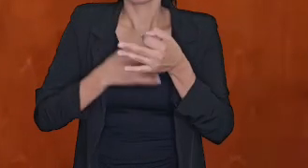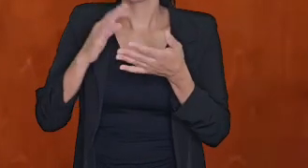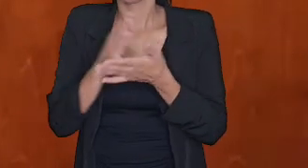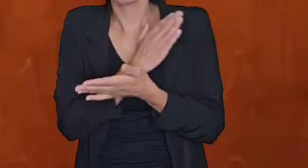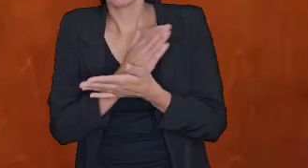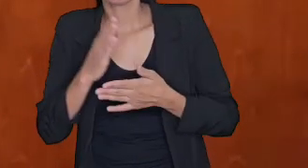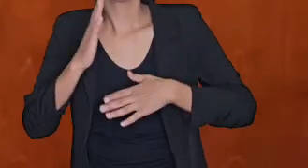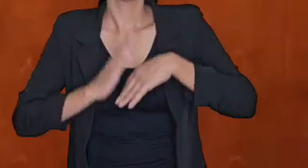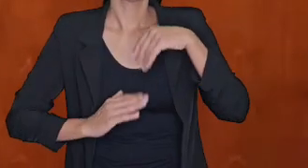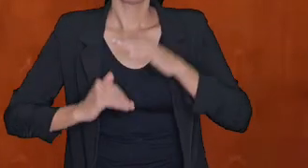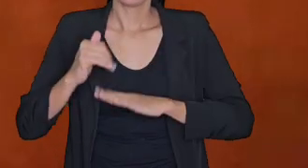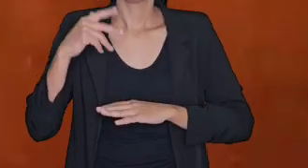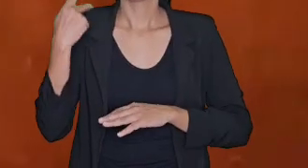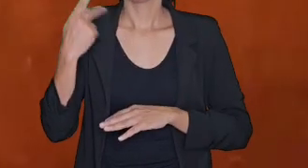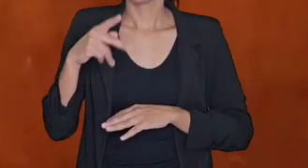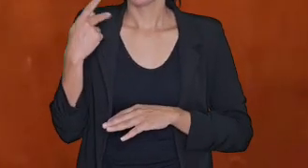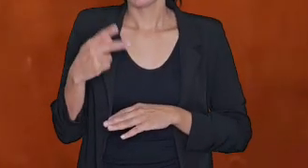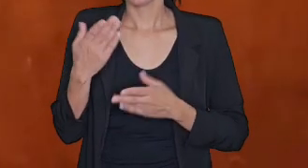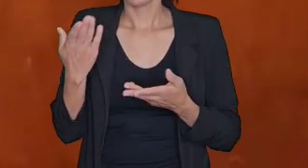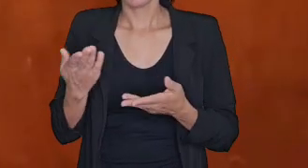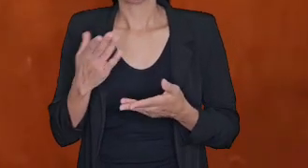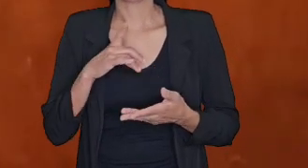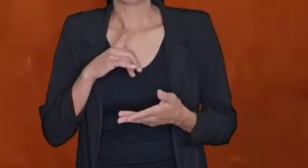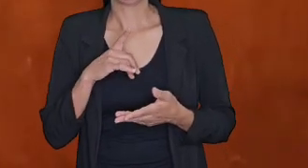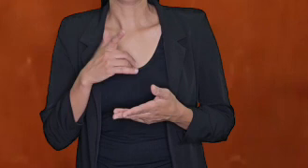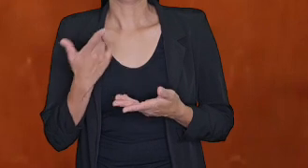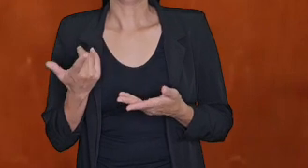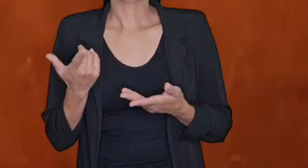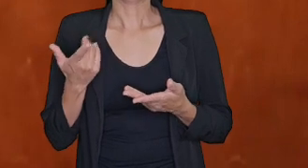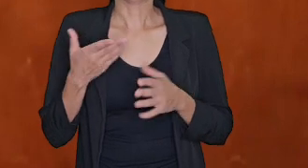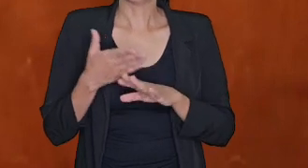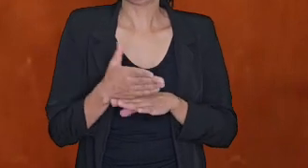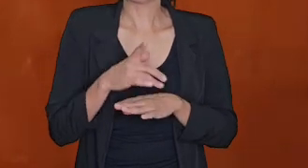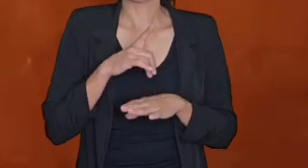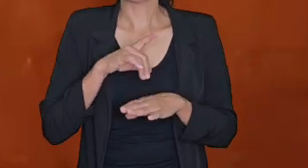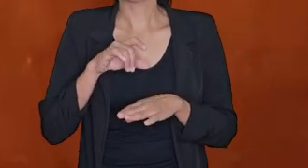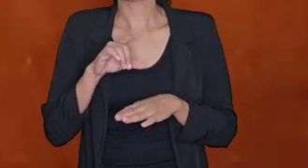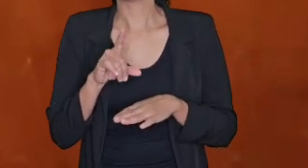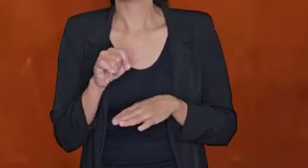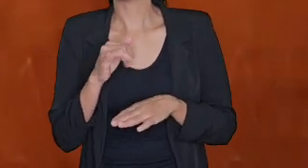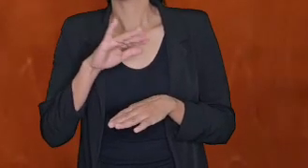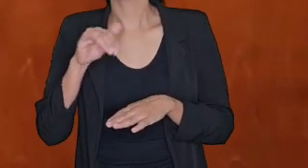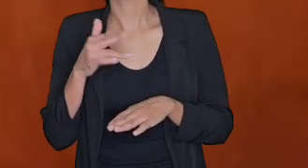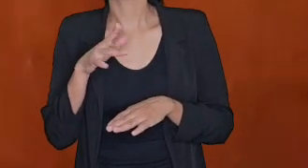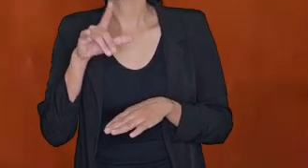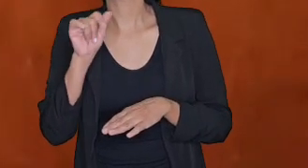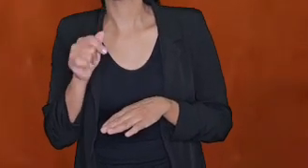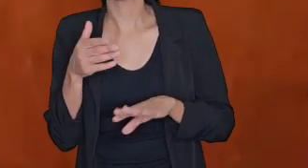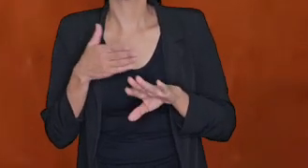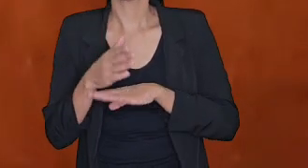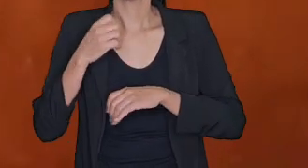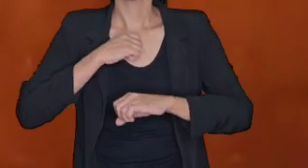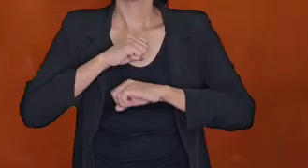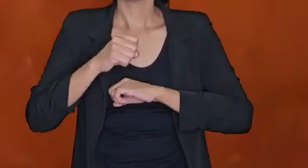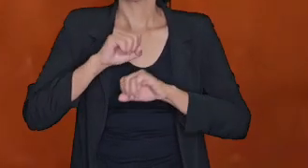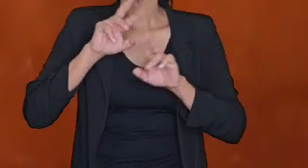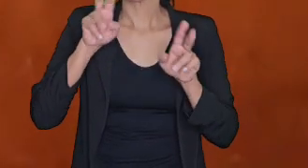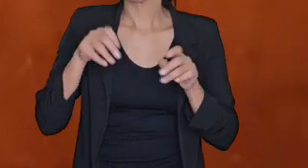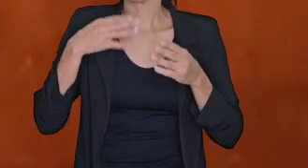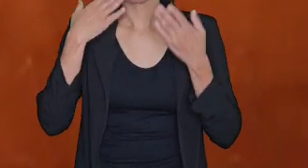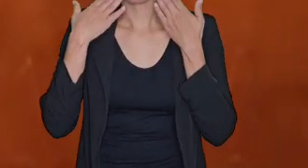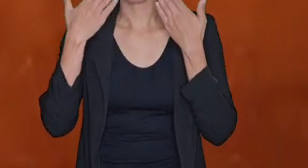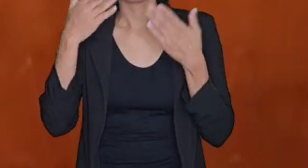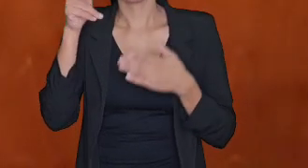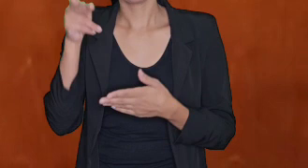A minha ideia aqui é fazer alguns comentários práticos dessa desjudicialização e entrar aí no debate,